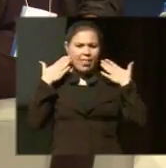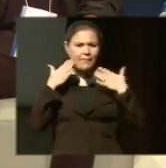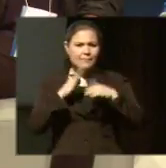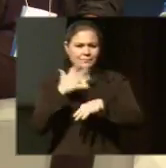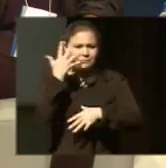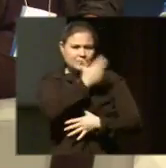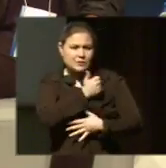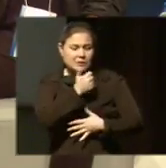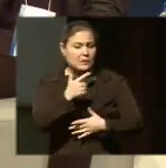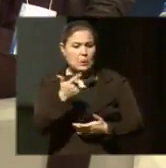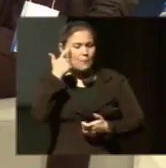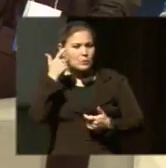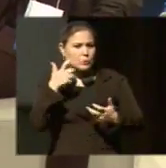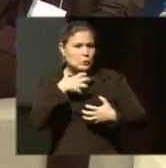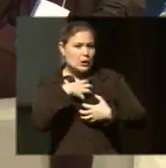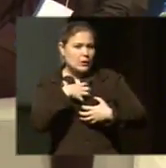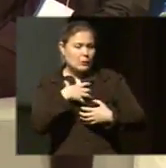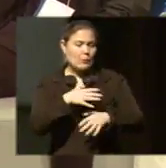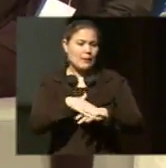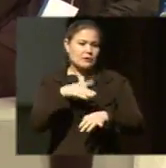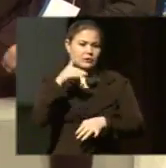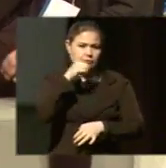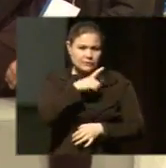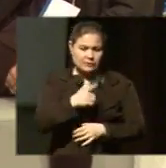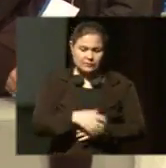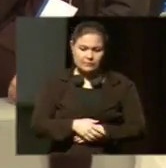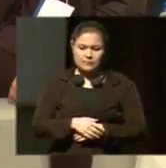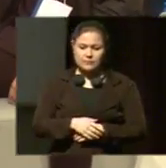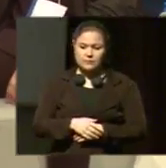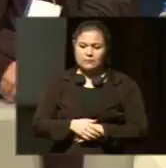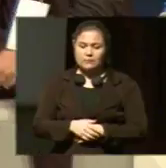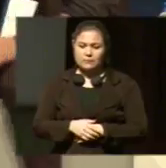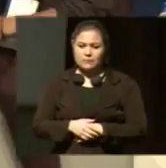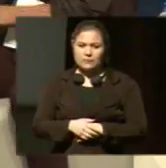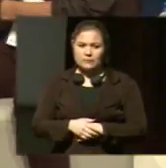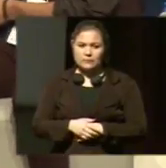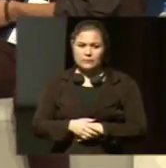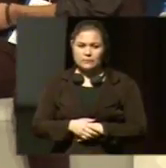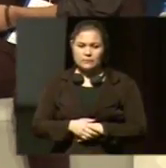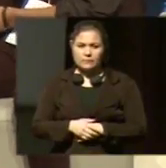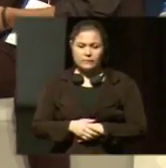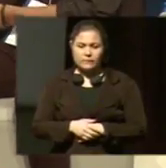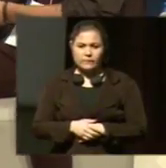no jeito mais difícil, que o qual tu realmente vai ter